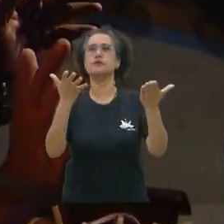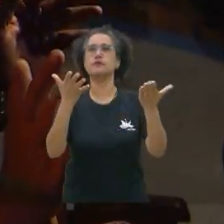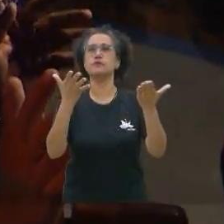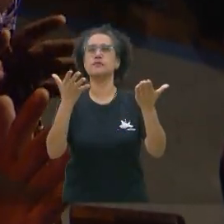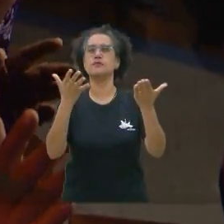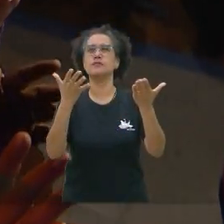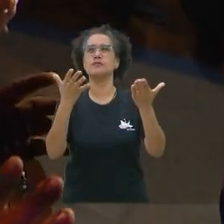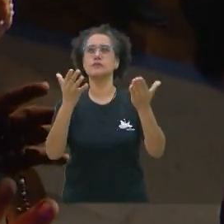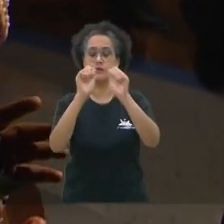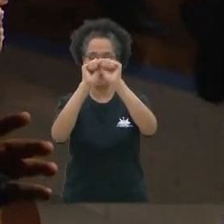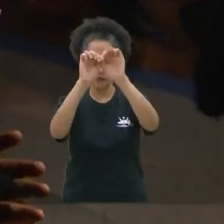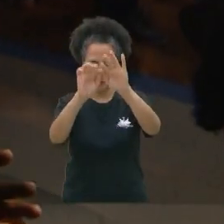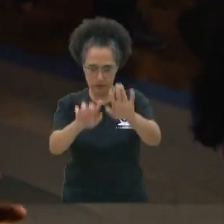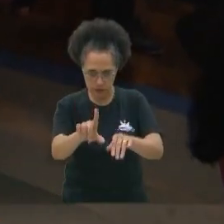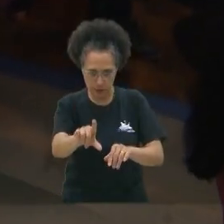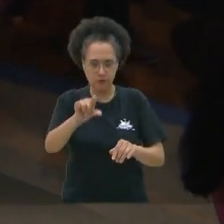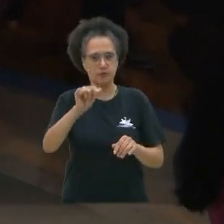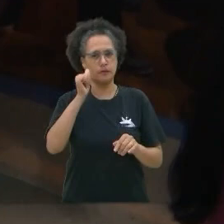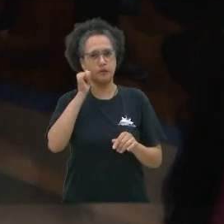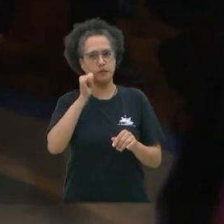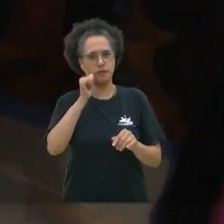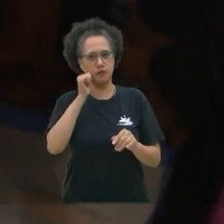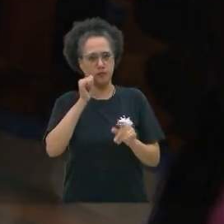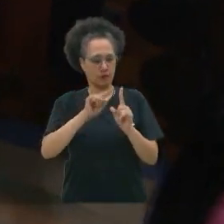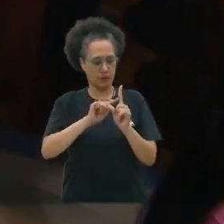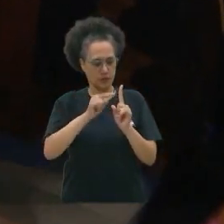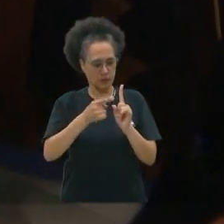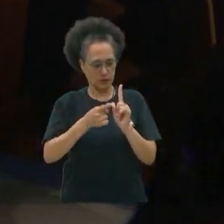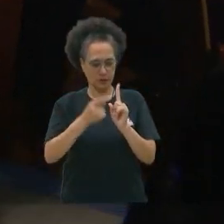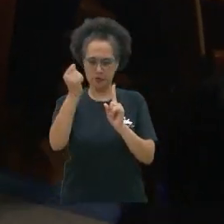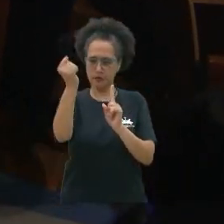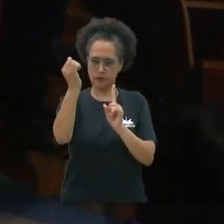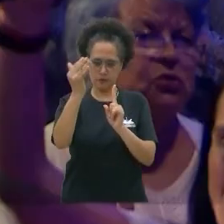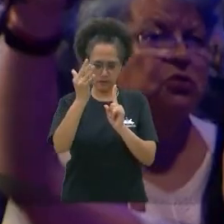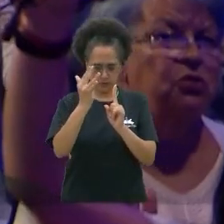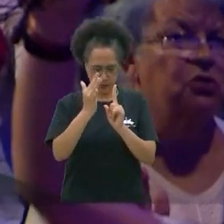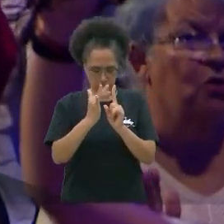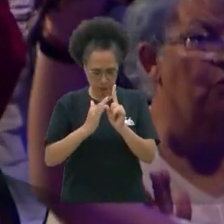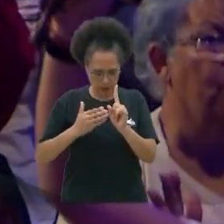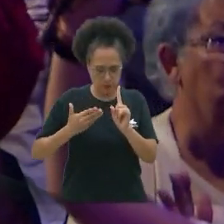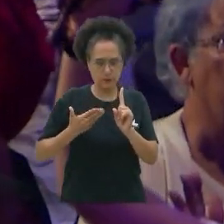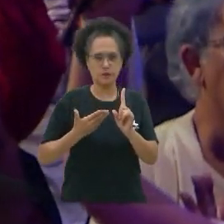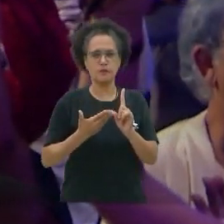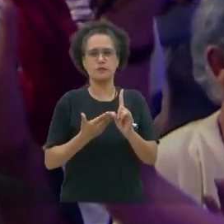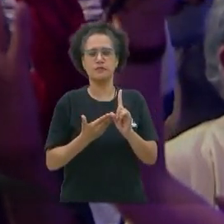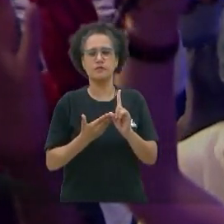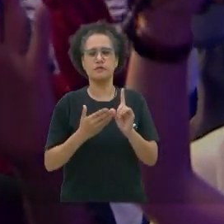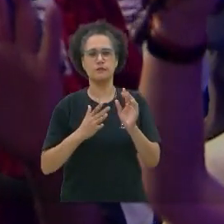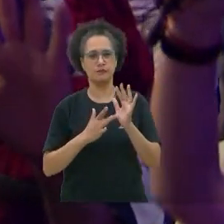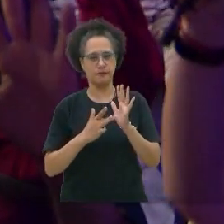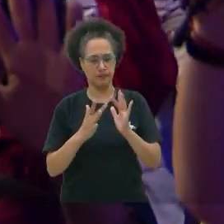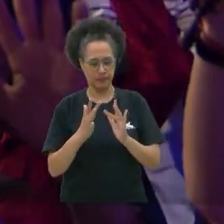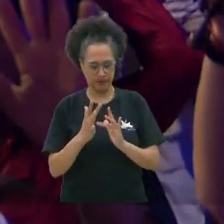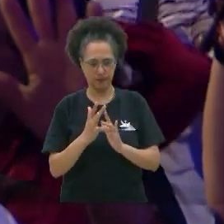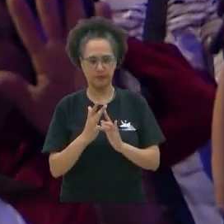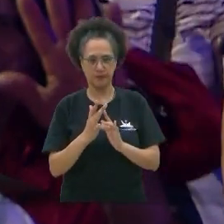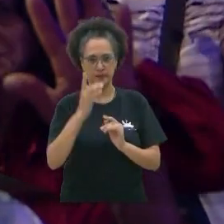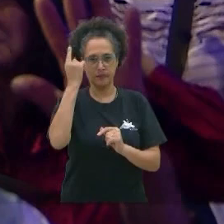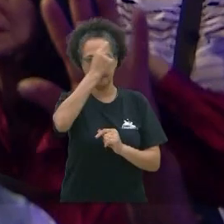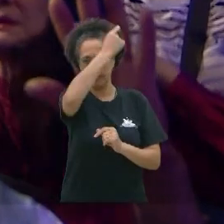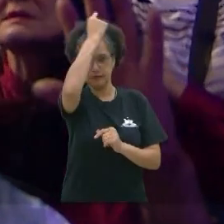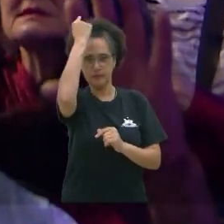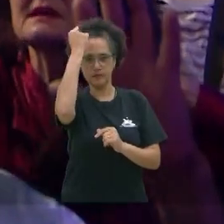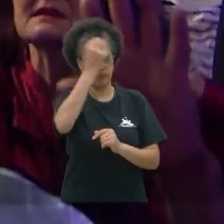convosco. Bendita sois vós entre as mulheres. Bendito é o fruto do vosso ventre,